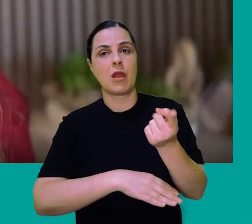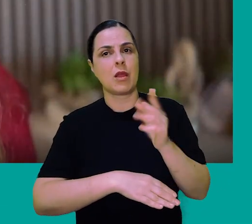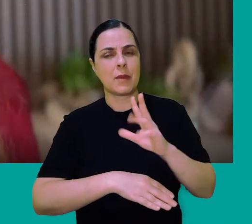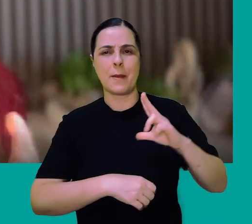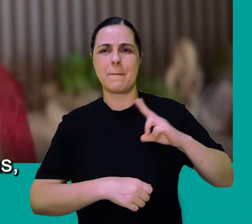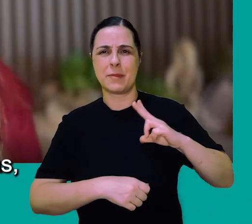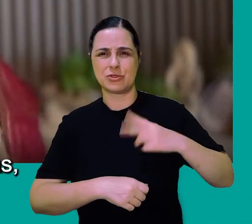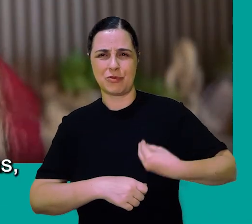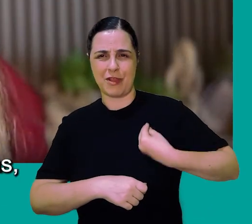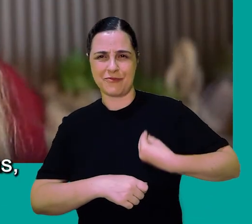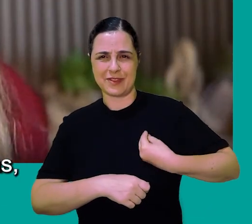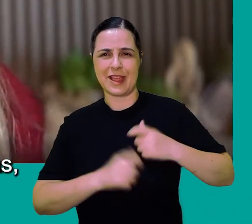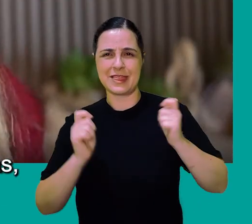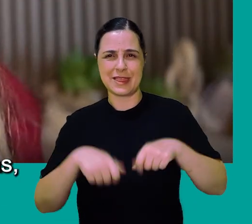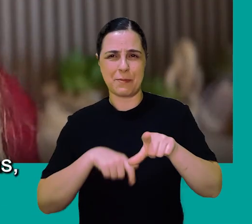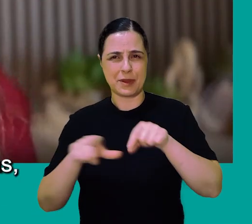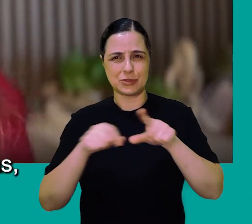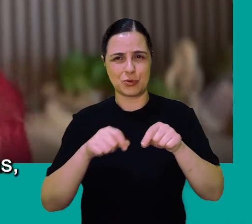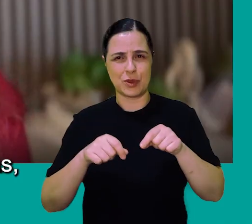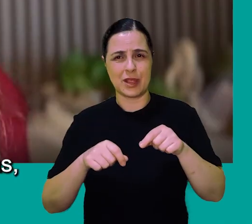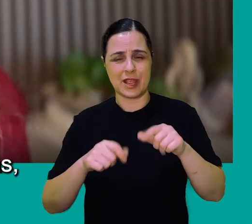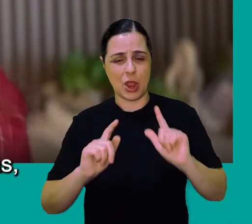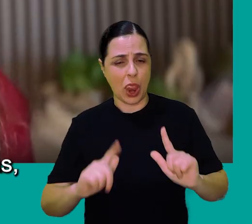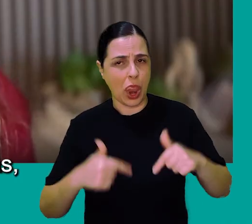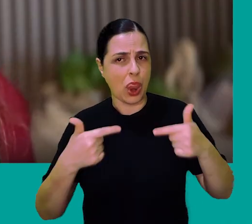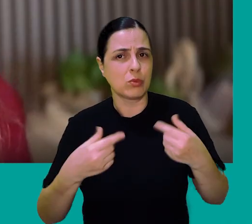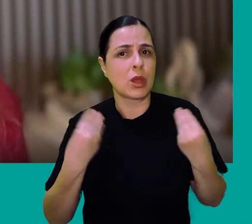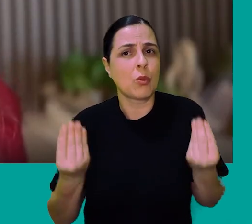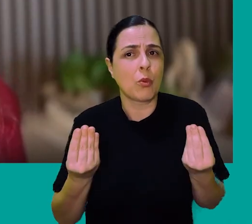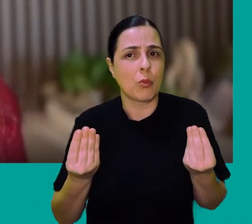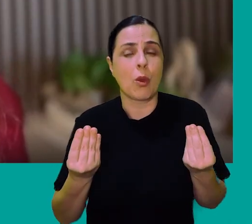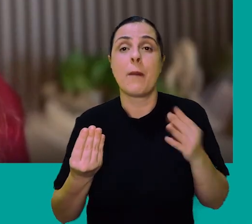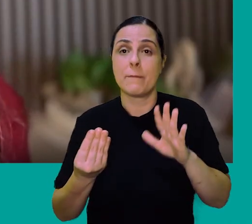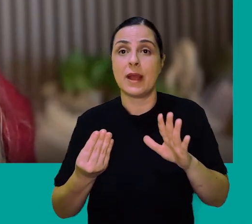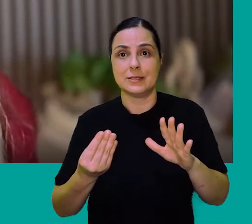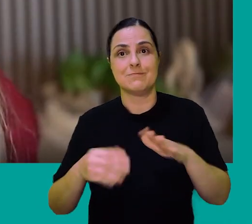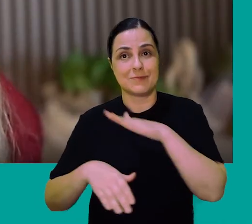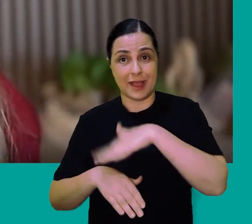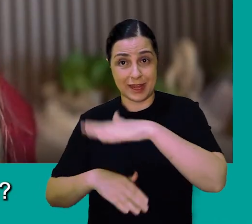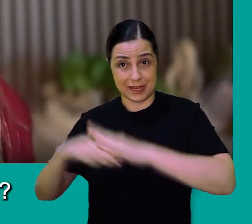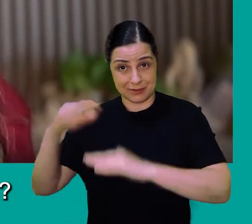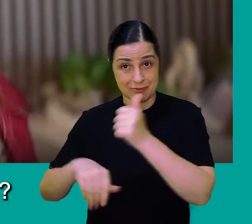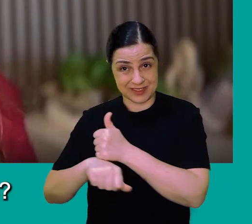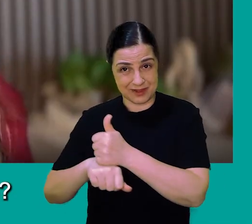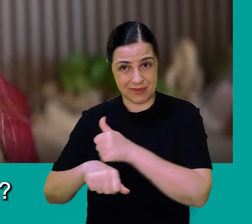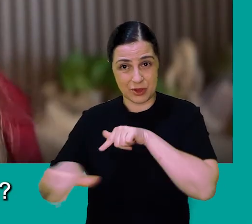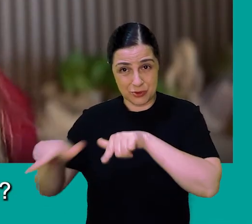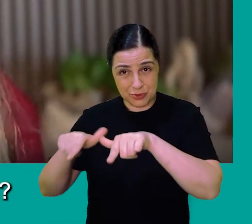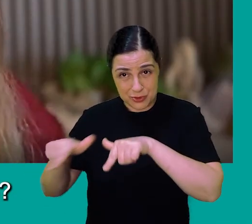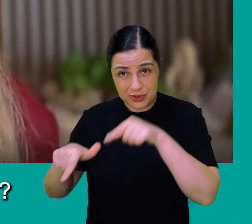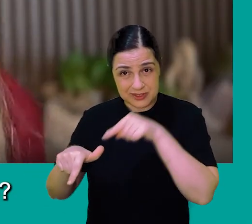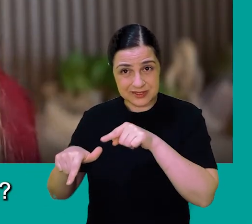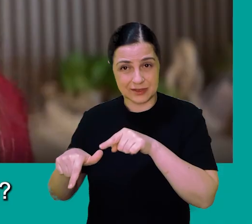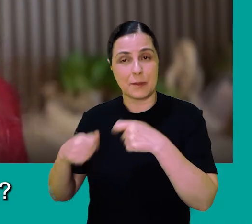pessoal, você escolhe um pouco as batalhas, mas no campo profissional a gente precisa cuidar desse ambiente, né? Então, não é à toa